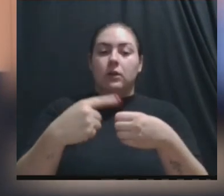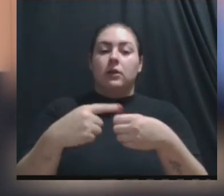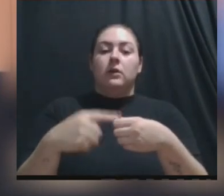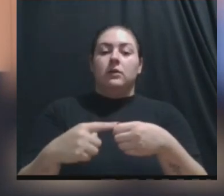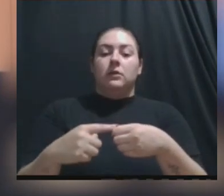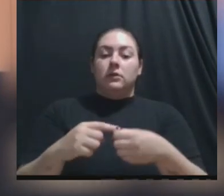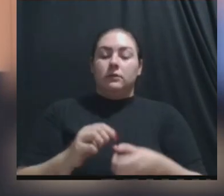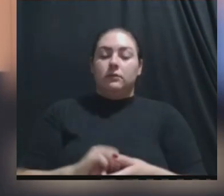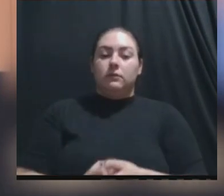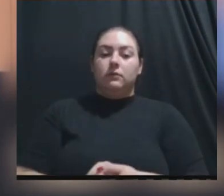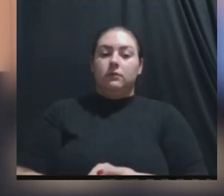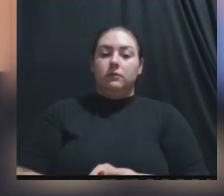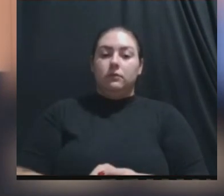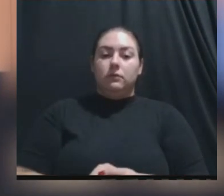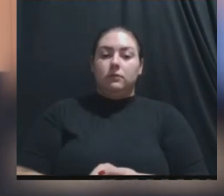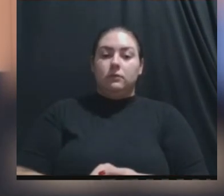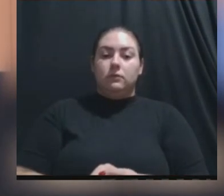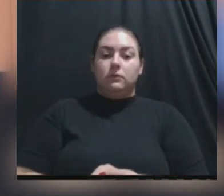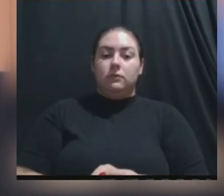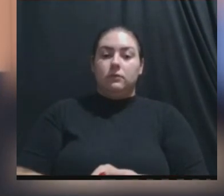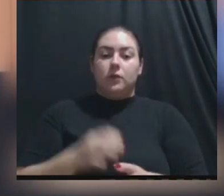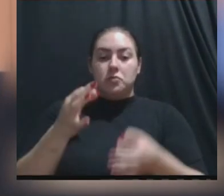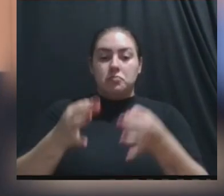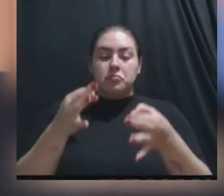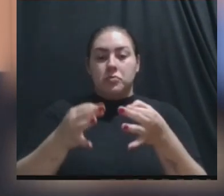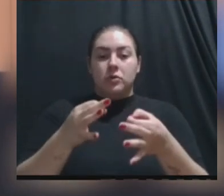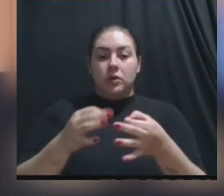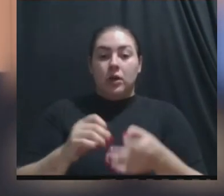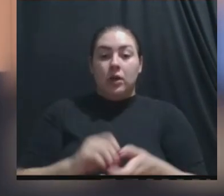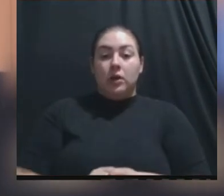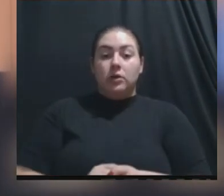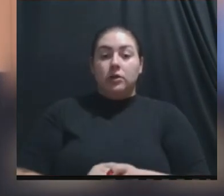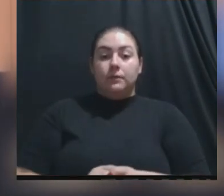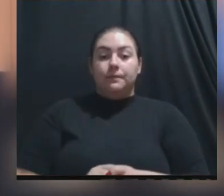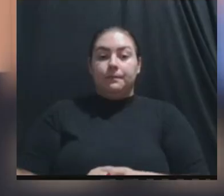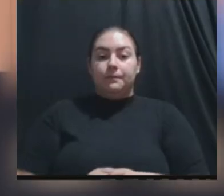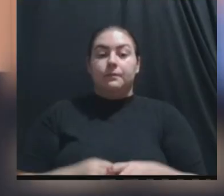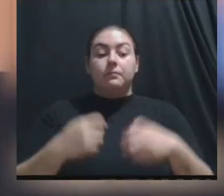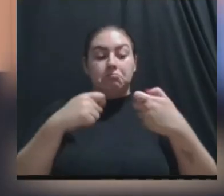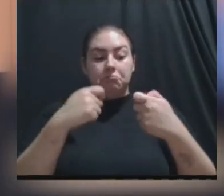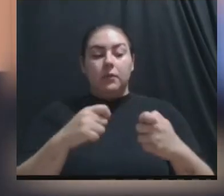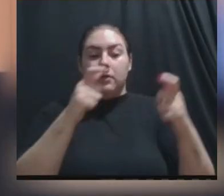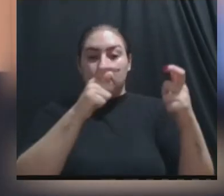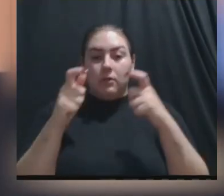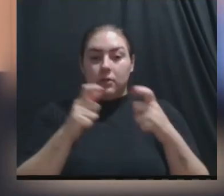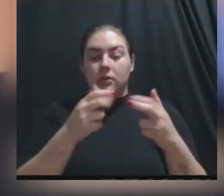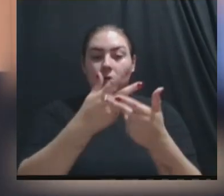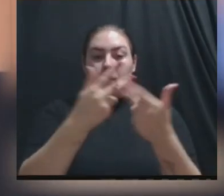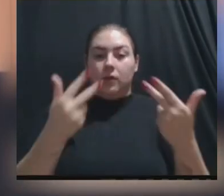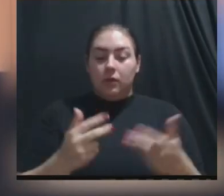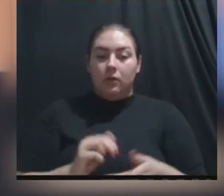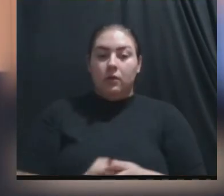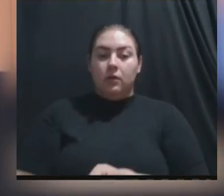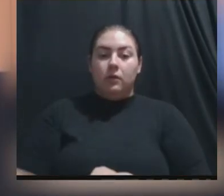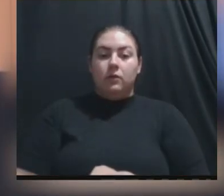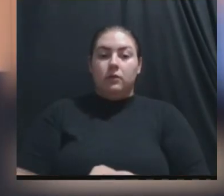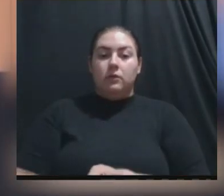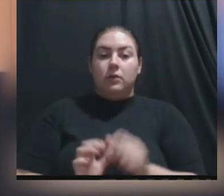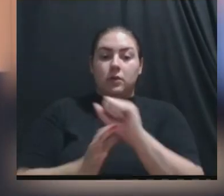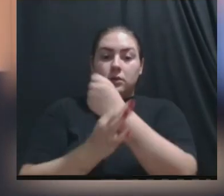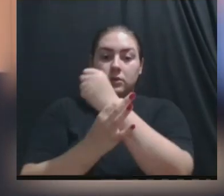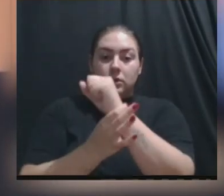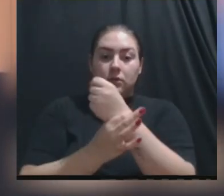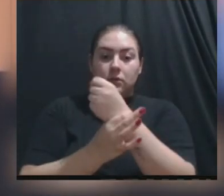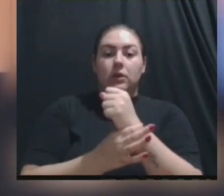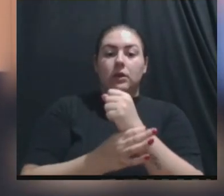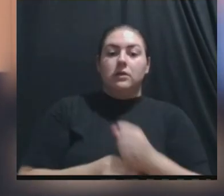públicos essenciais. Eles tratam, em essência, de assegurar segurança jurídica, racionalidade da